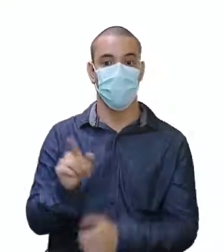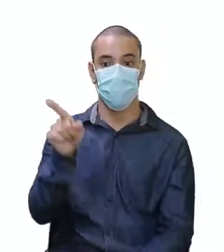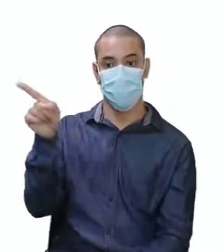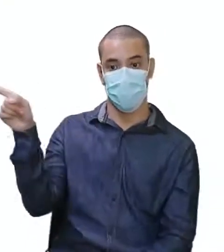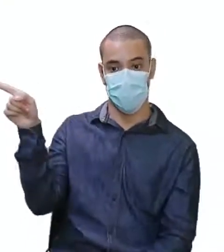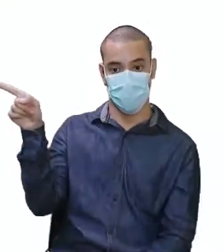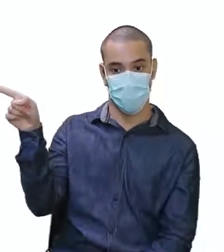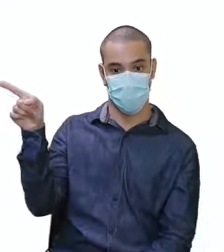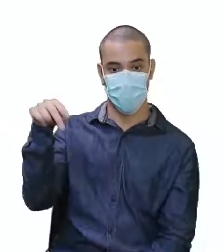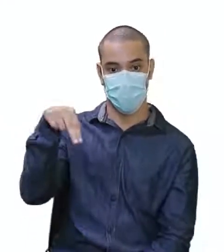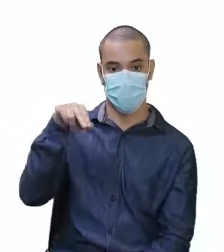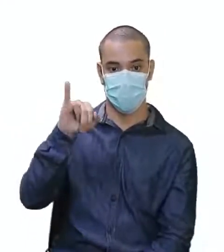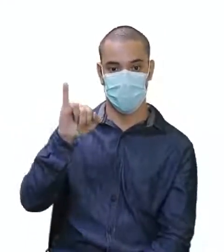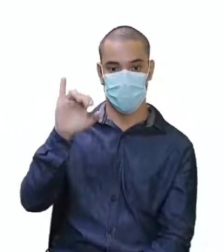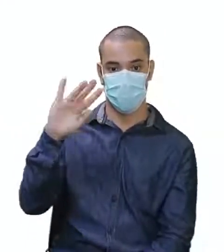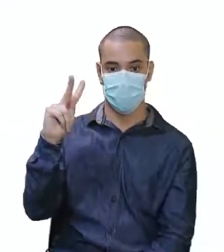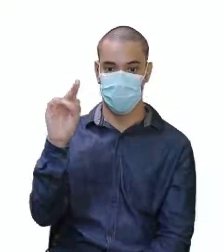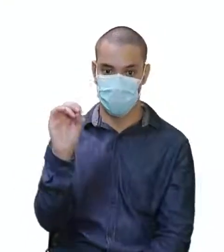nicho ecológico